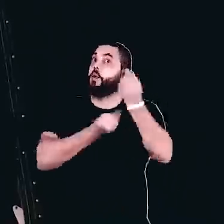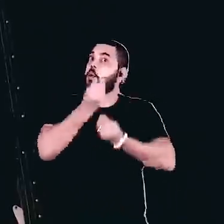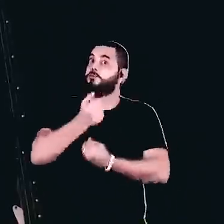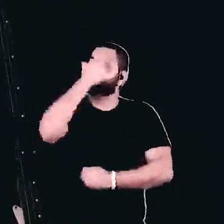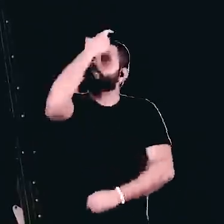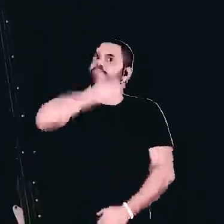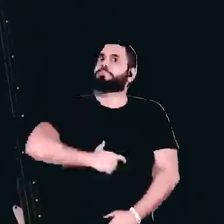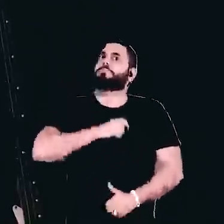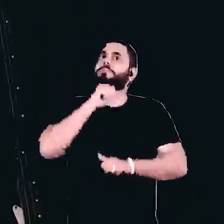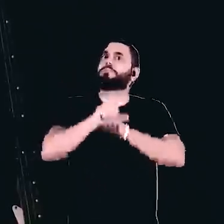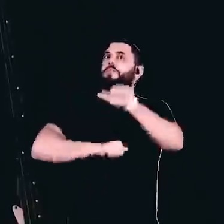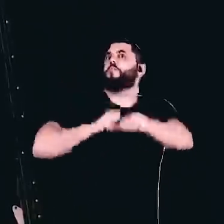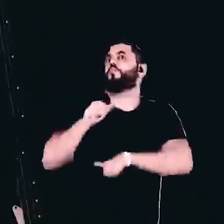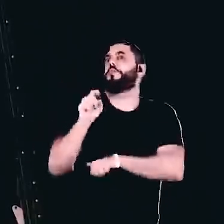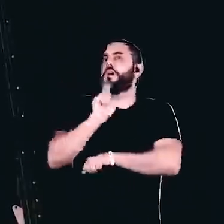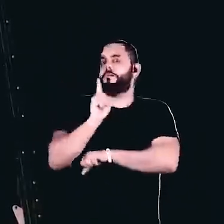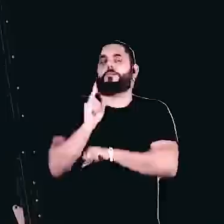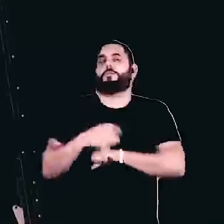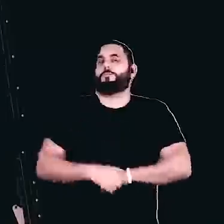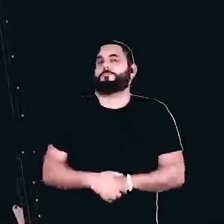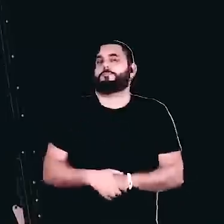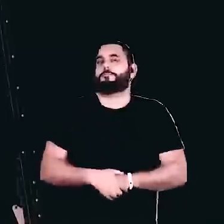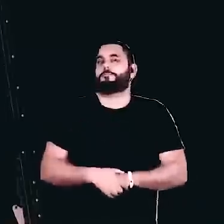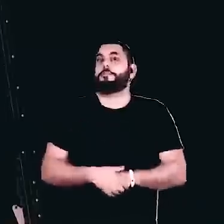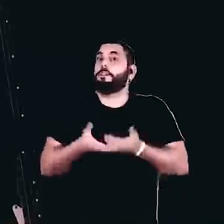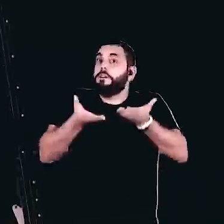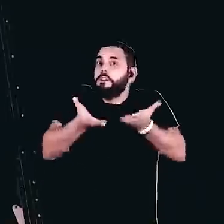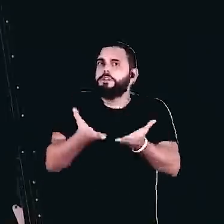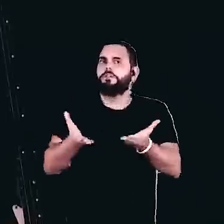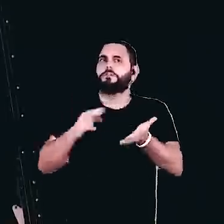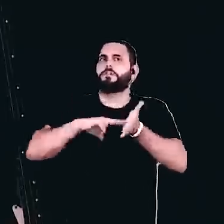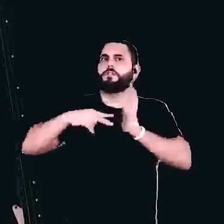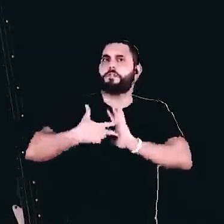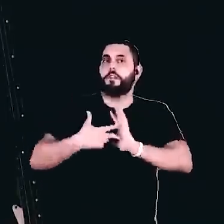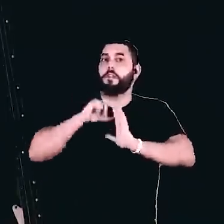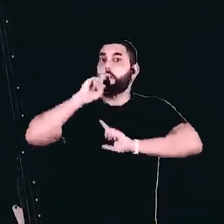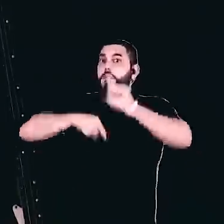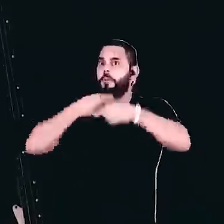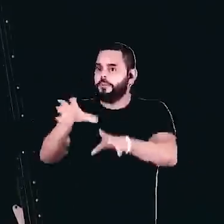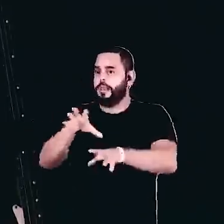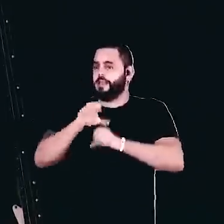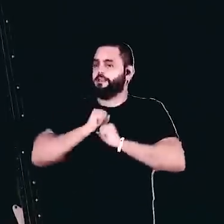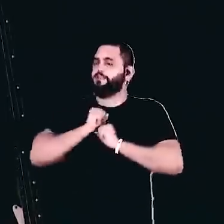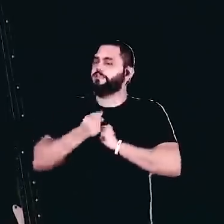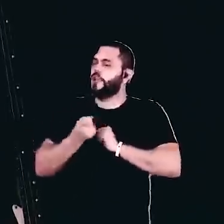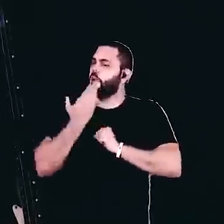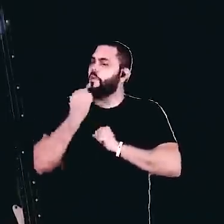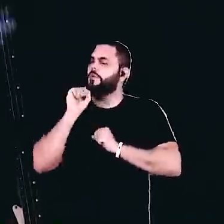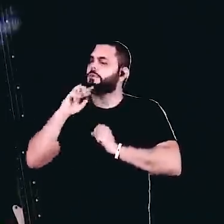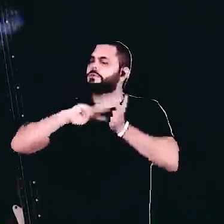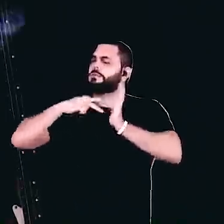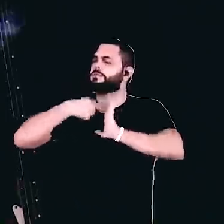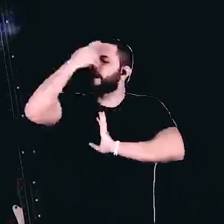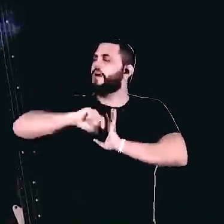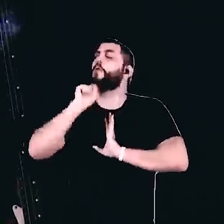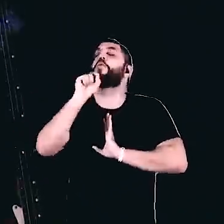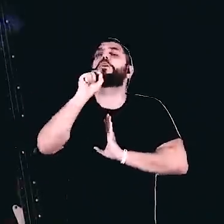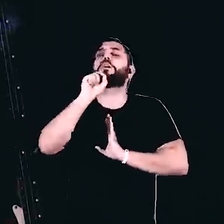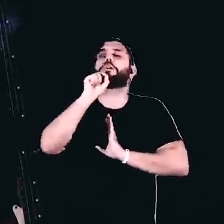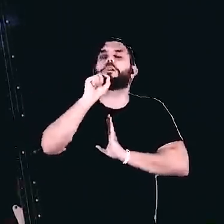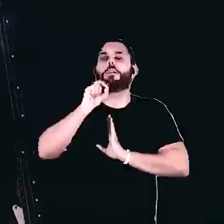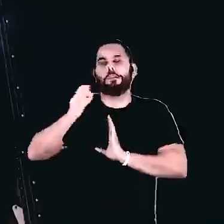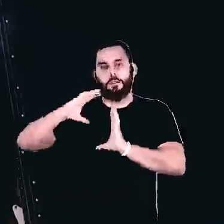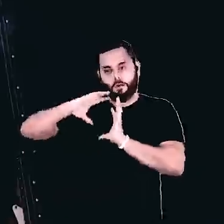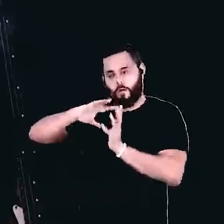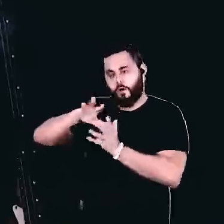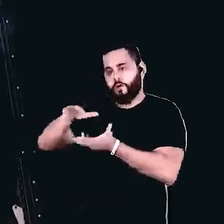comportamento permanece depois do que você conquistou. É quem você é depois daquilo que você comeu. Sabe, se o